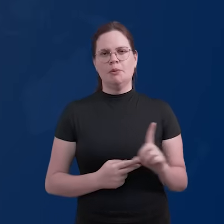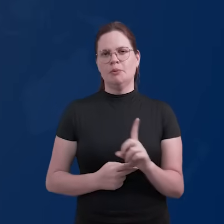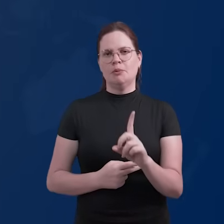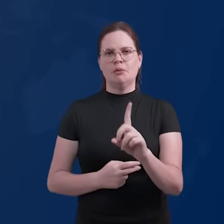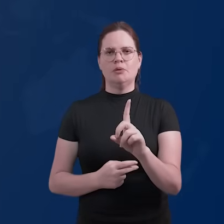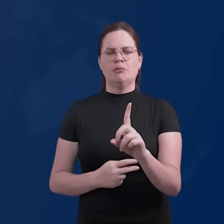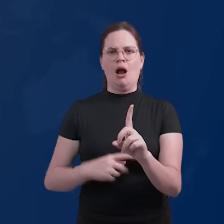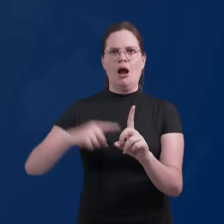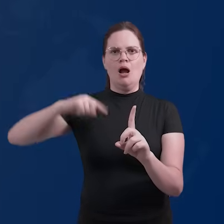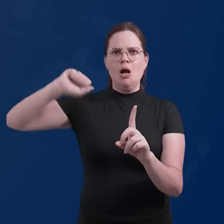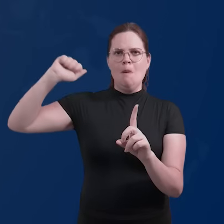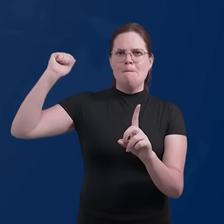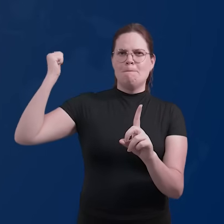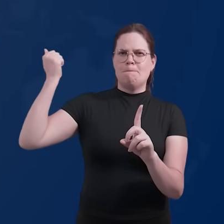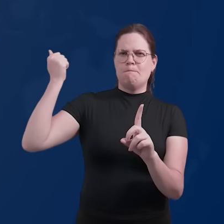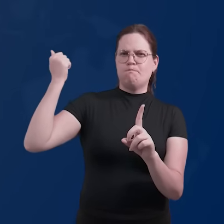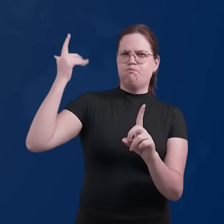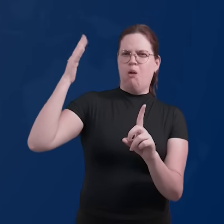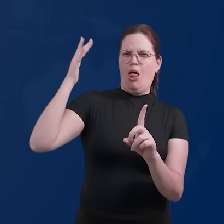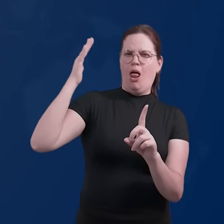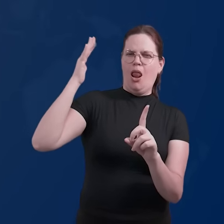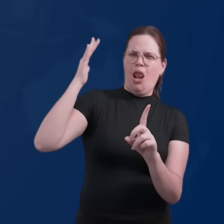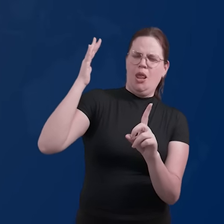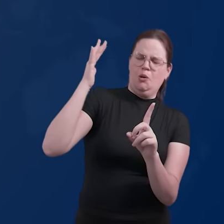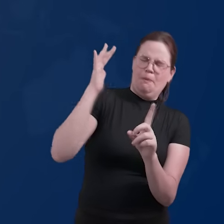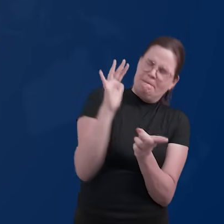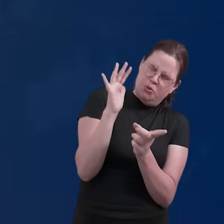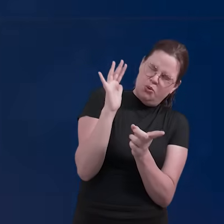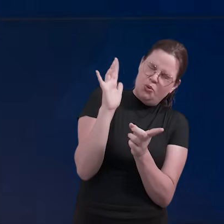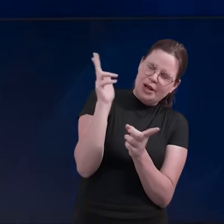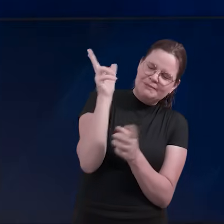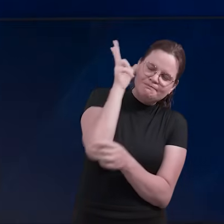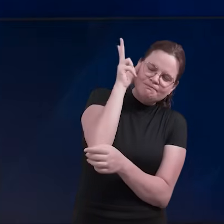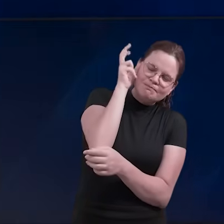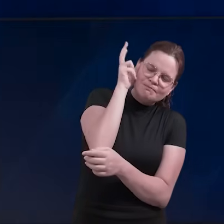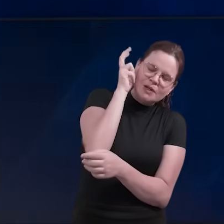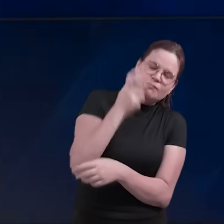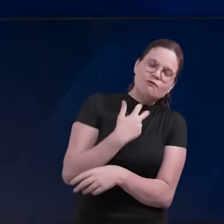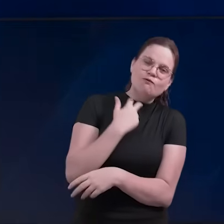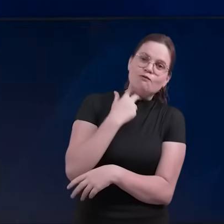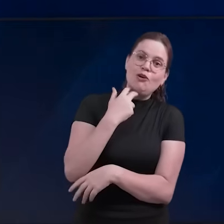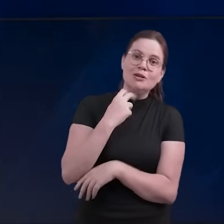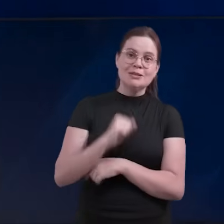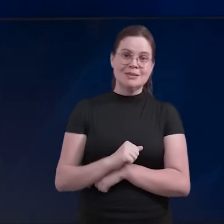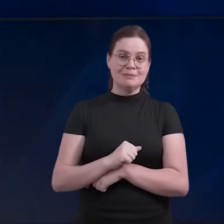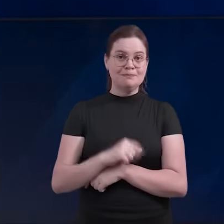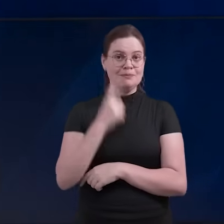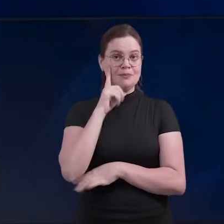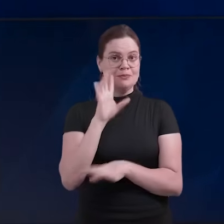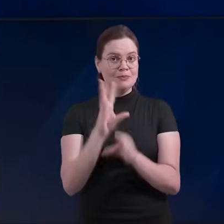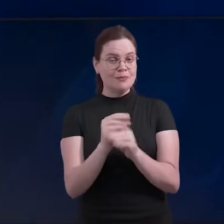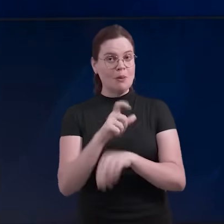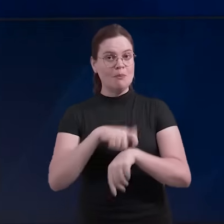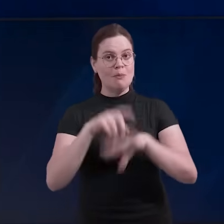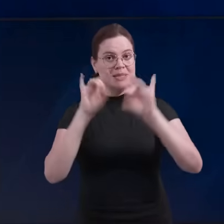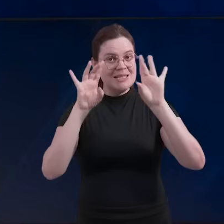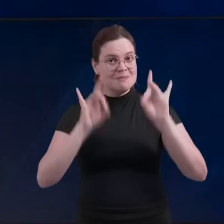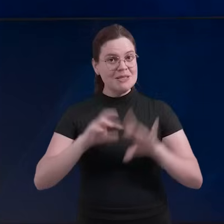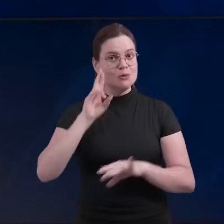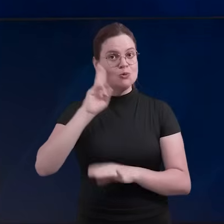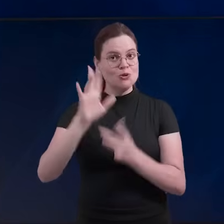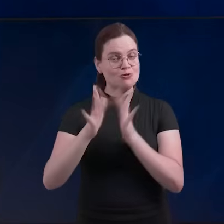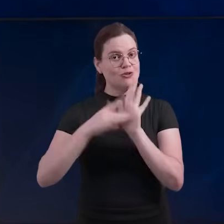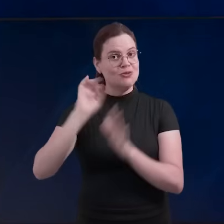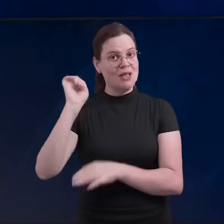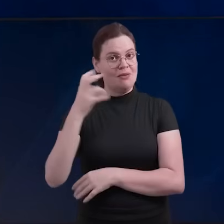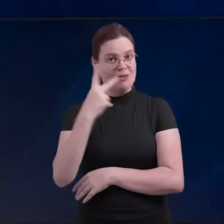e ele ouviu uma voz. E olha, vou te dizer uma coisa. Existem 3 momentos especiais na questão de Jesus se revelar à sua